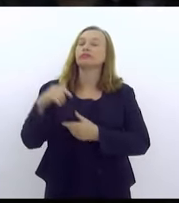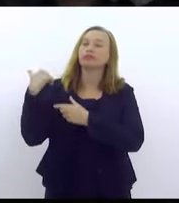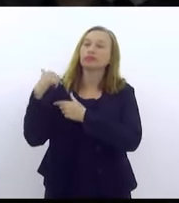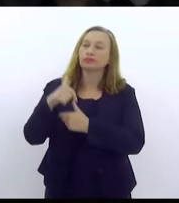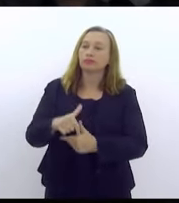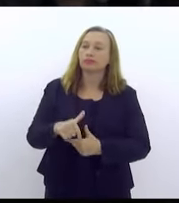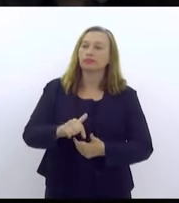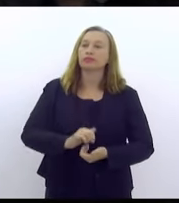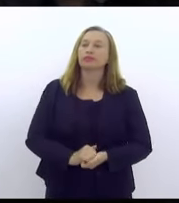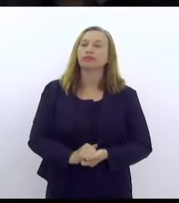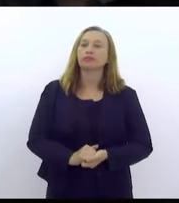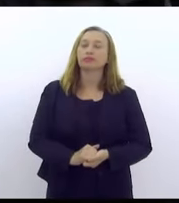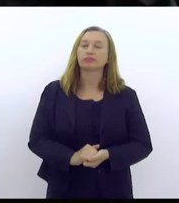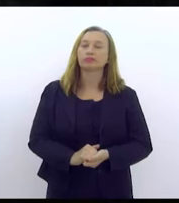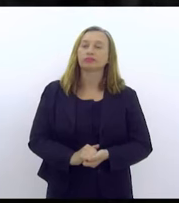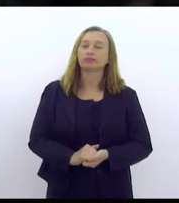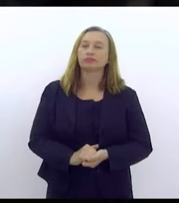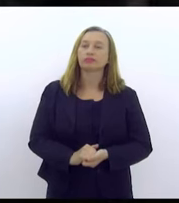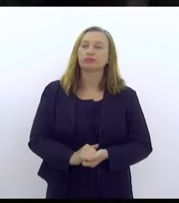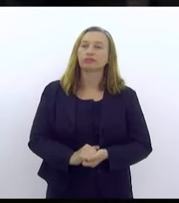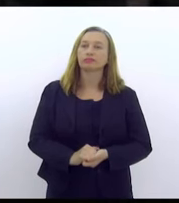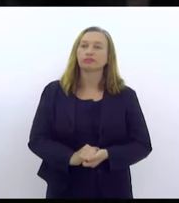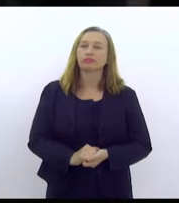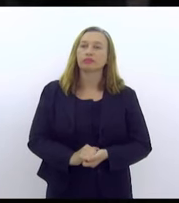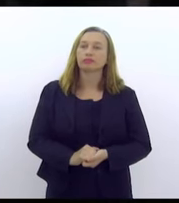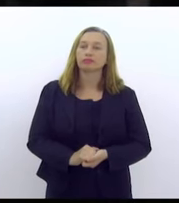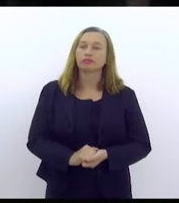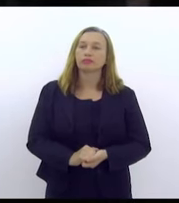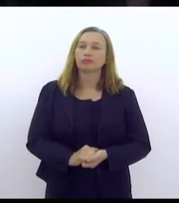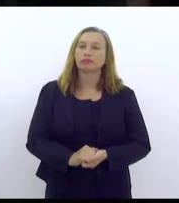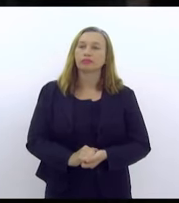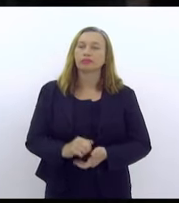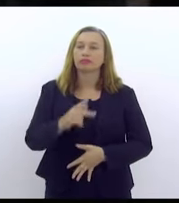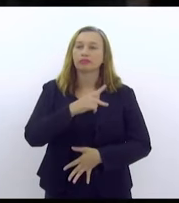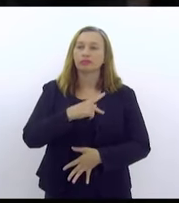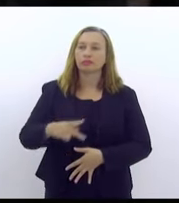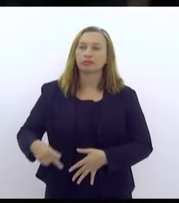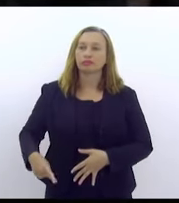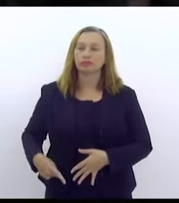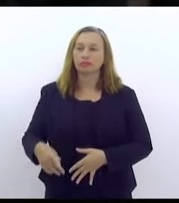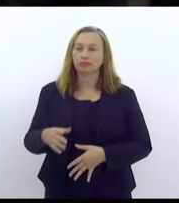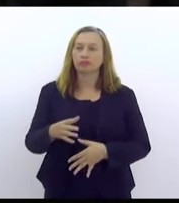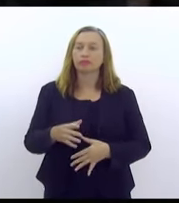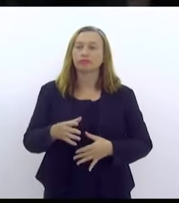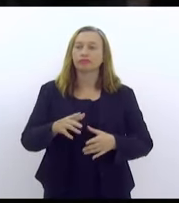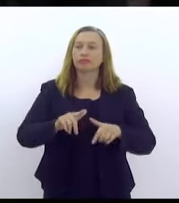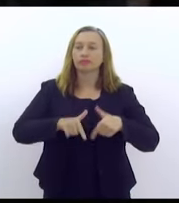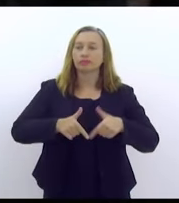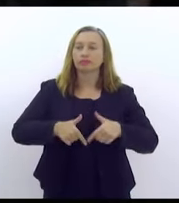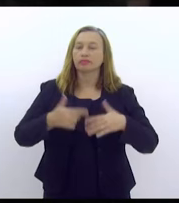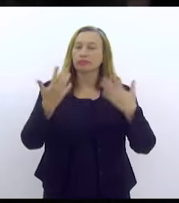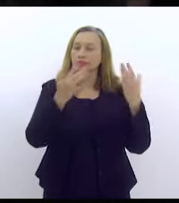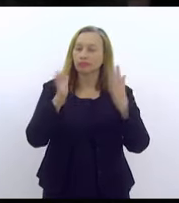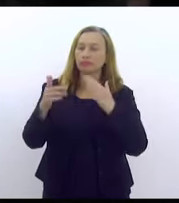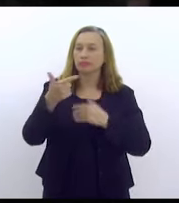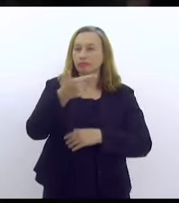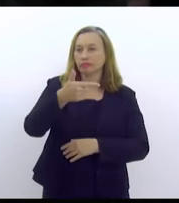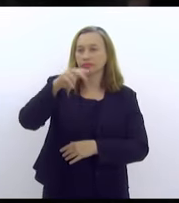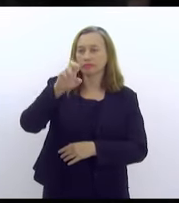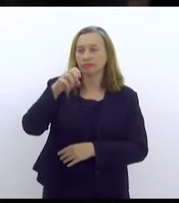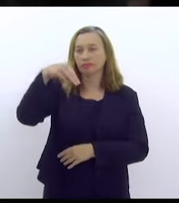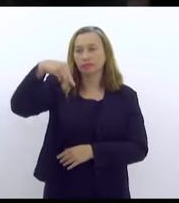Tradicionalmente, a residência do presidente israelita celebra o 25 de novembro, através de